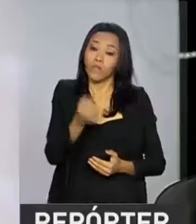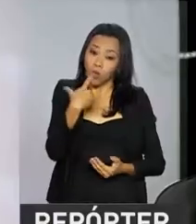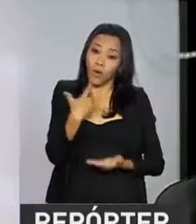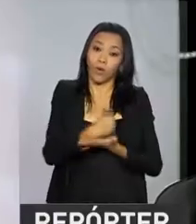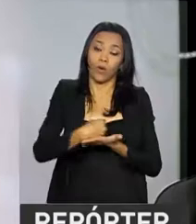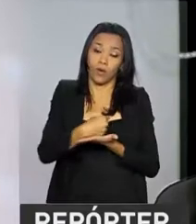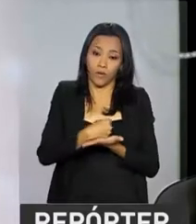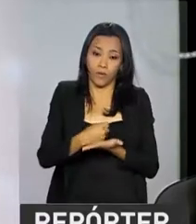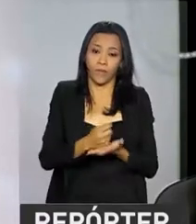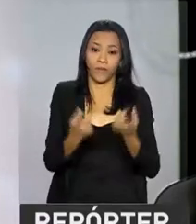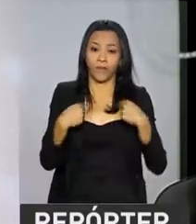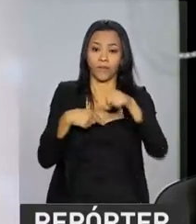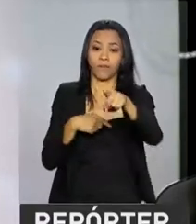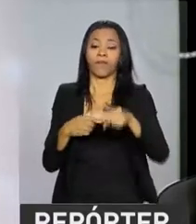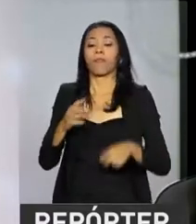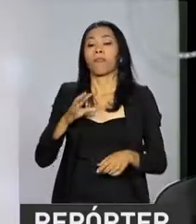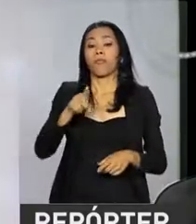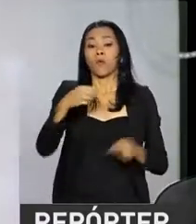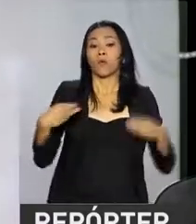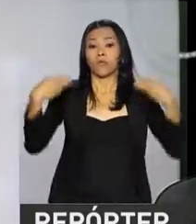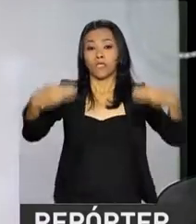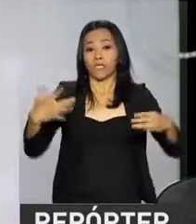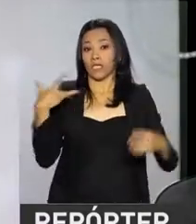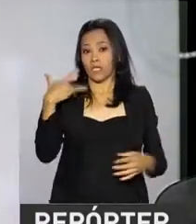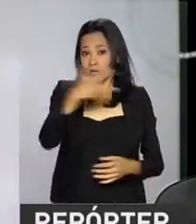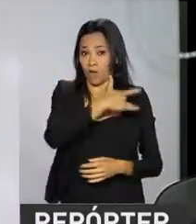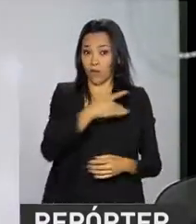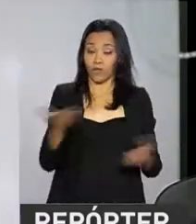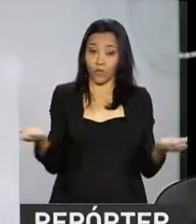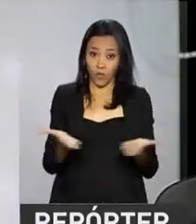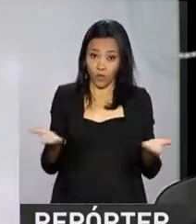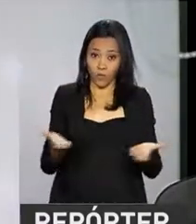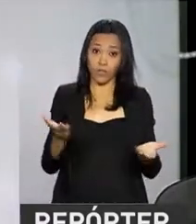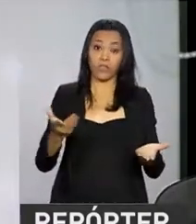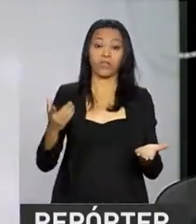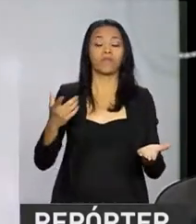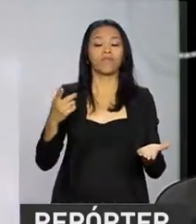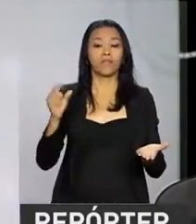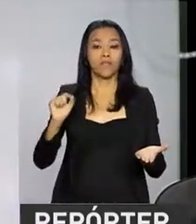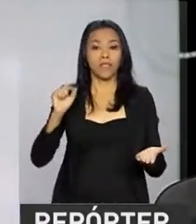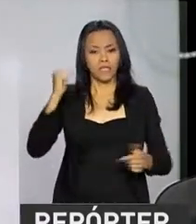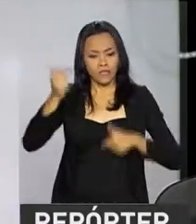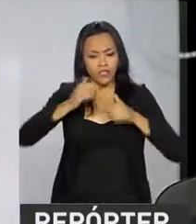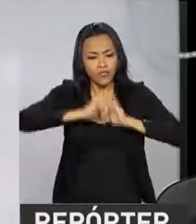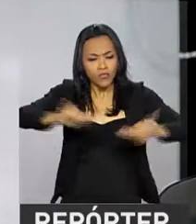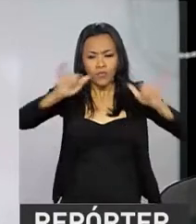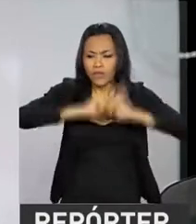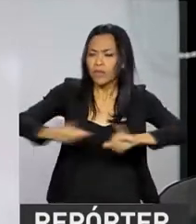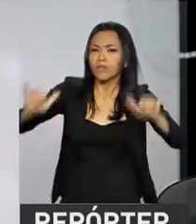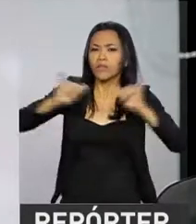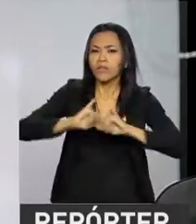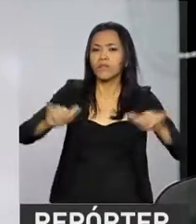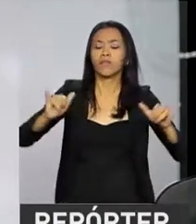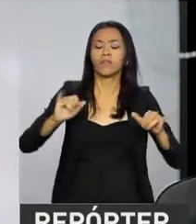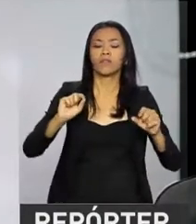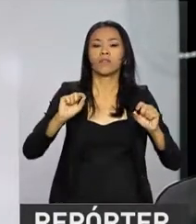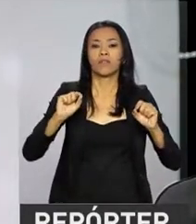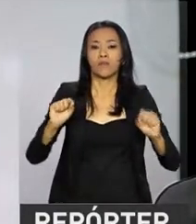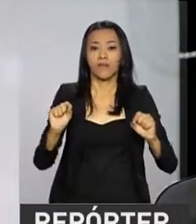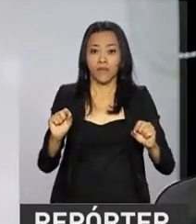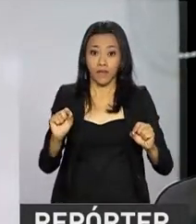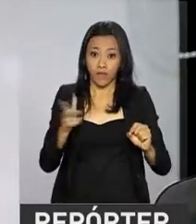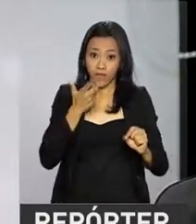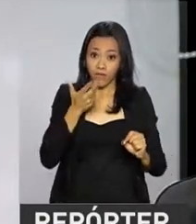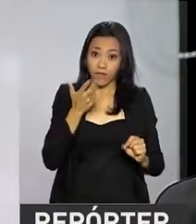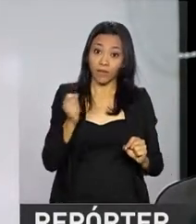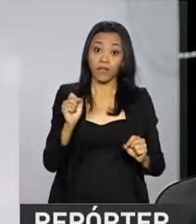O Ministério da Saúde tem hoje de estar trabalhando e apontando a